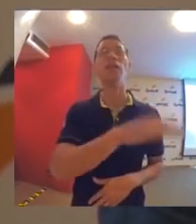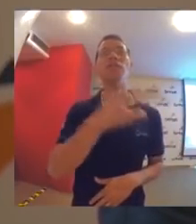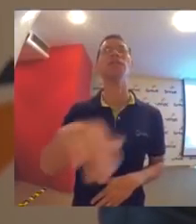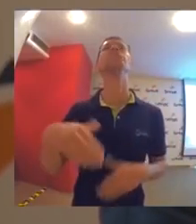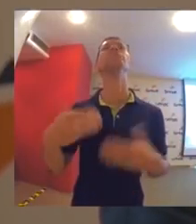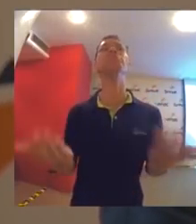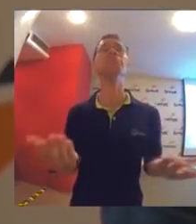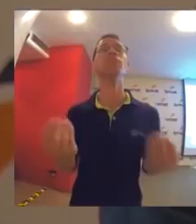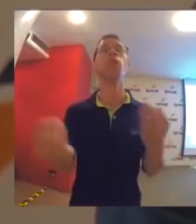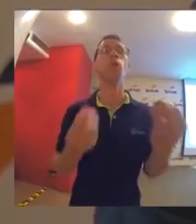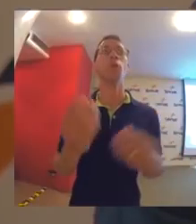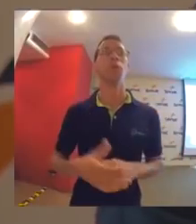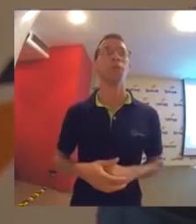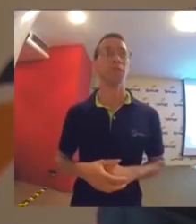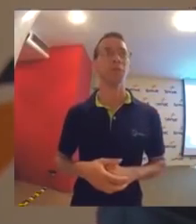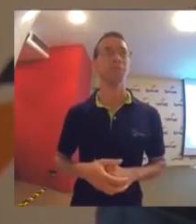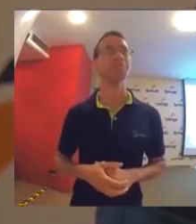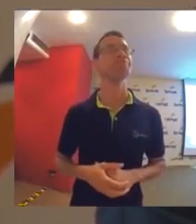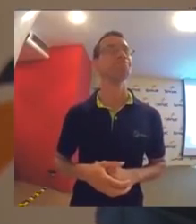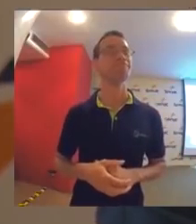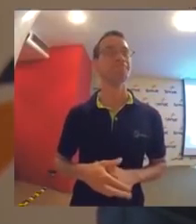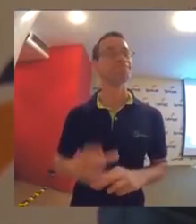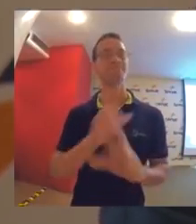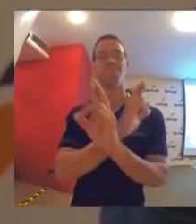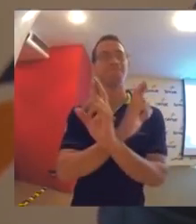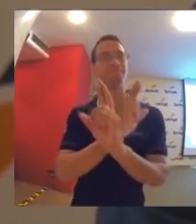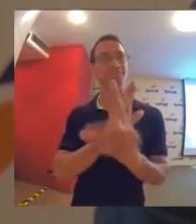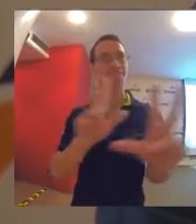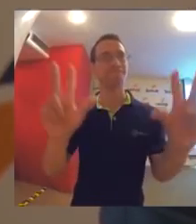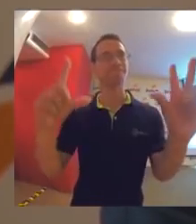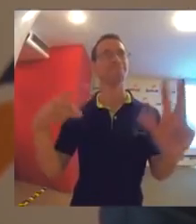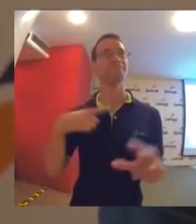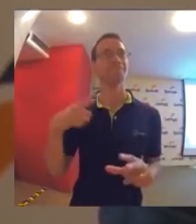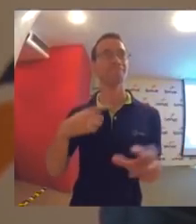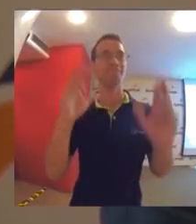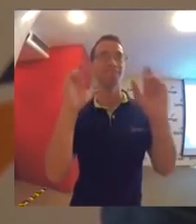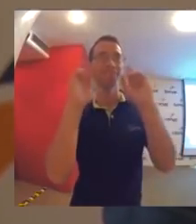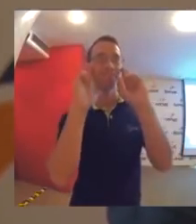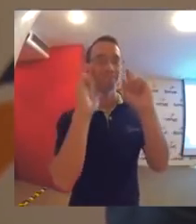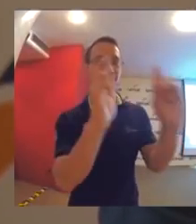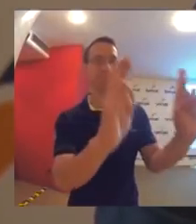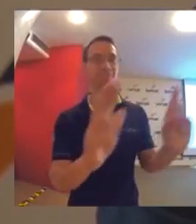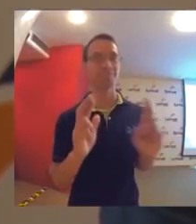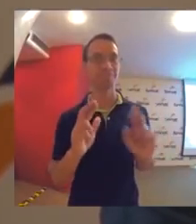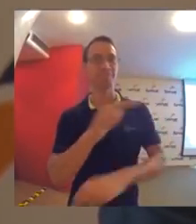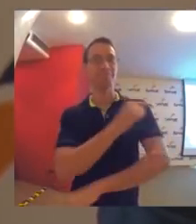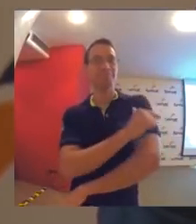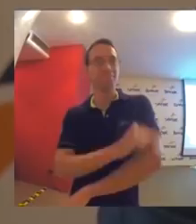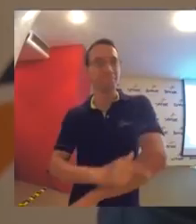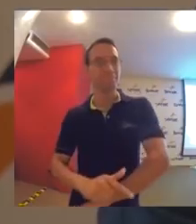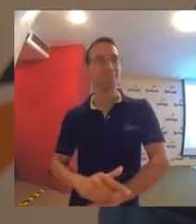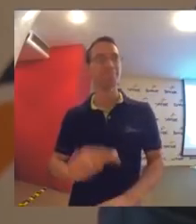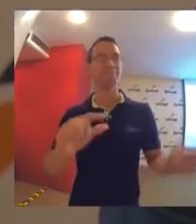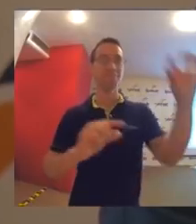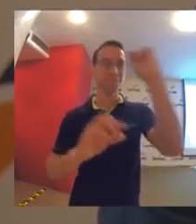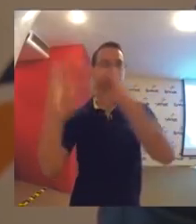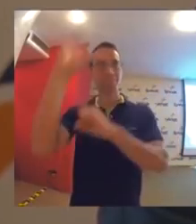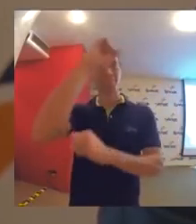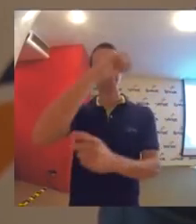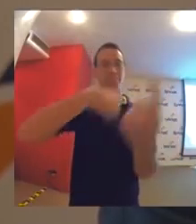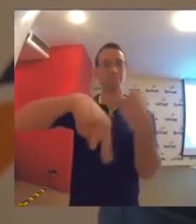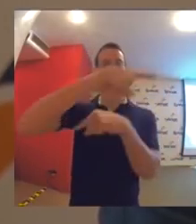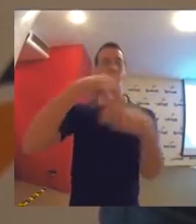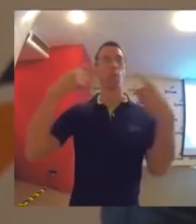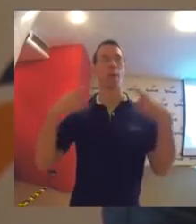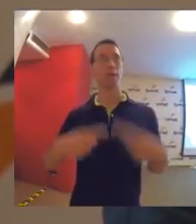Serenidade, respeito mútuo, autoconhecimento, relação humana.